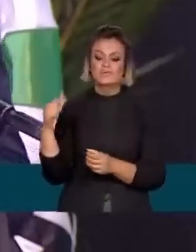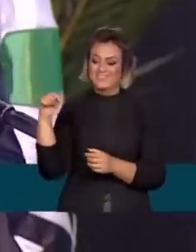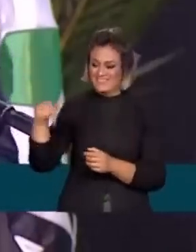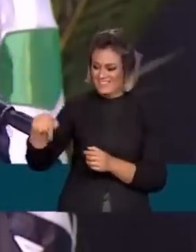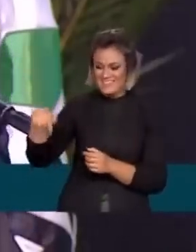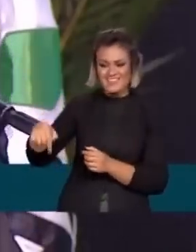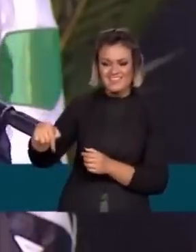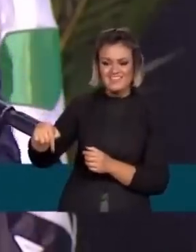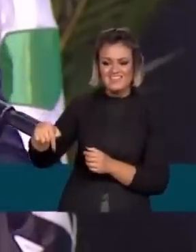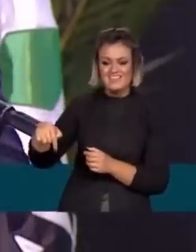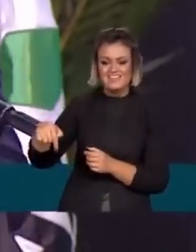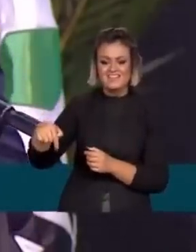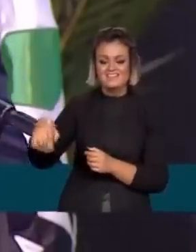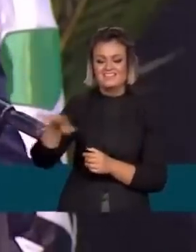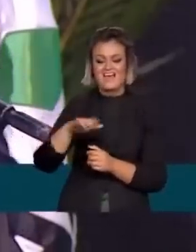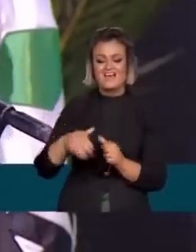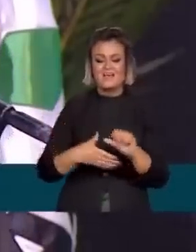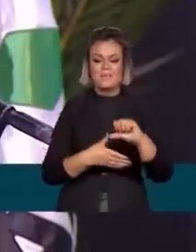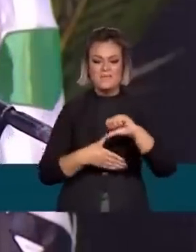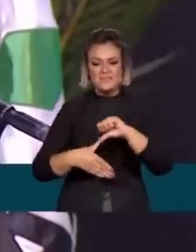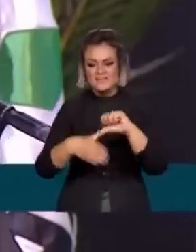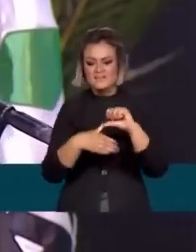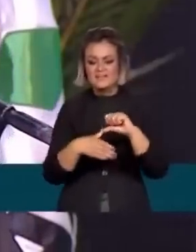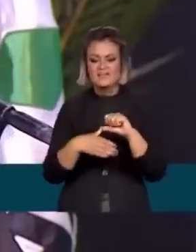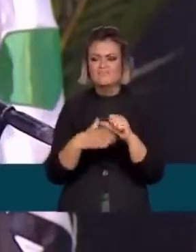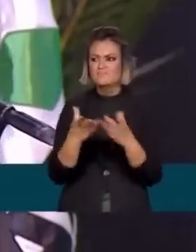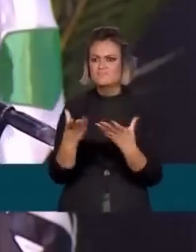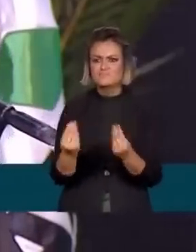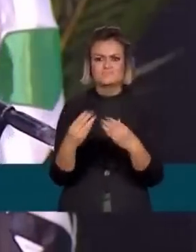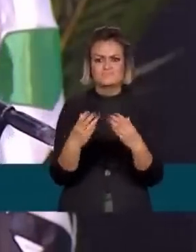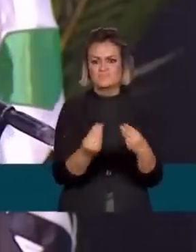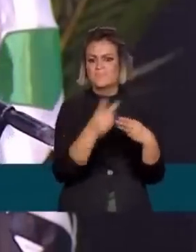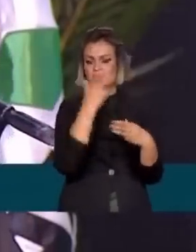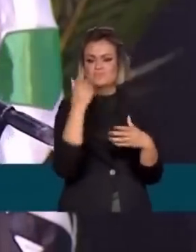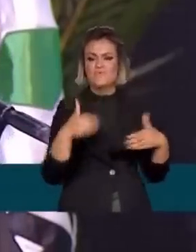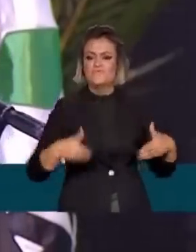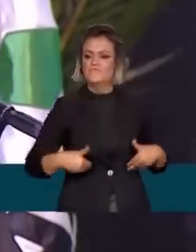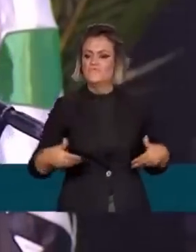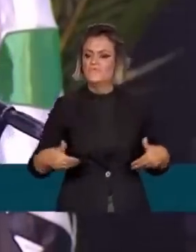continente sul-americano ainda uma quantidade enorme de pessoas passando fome.